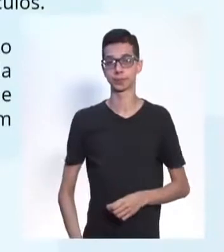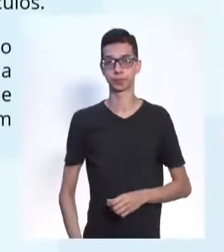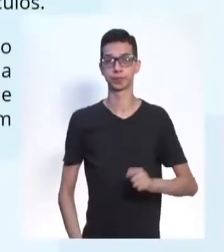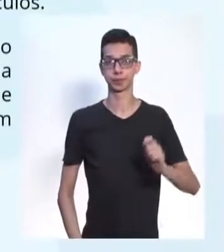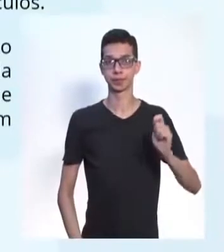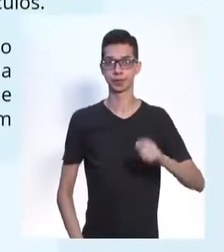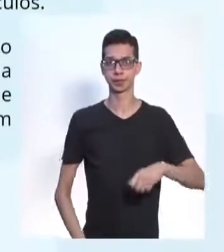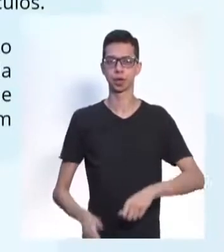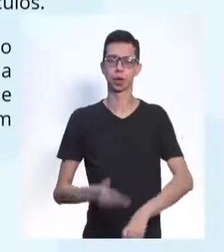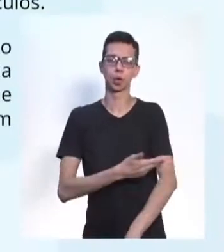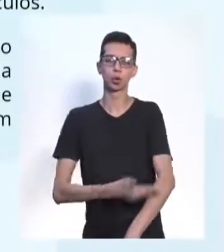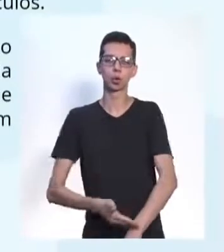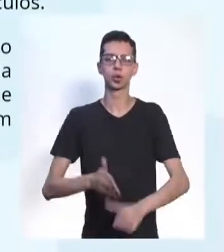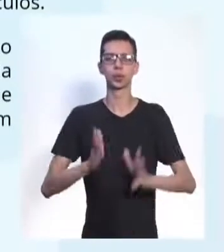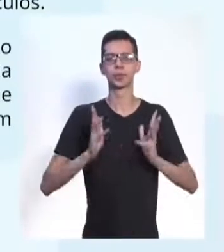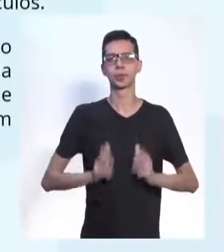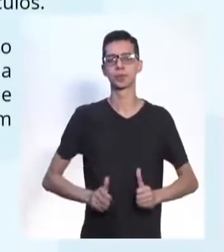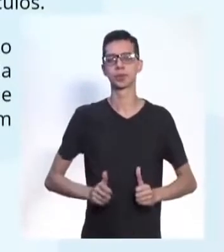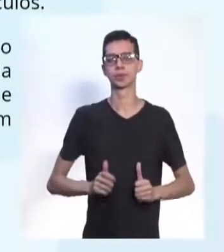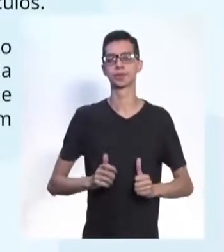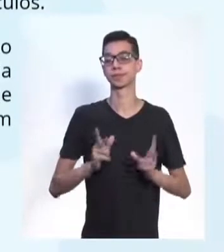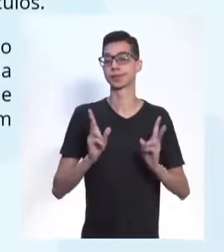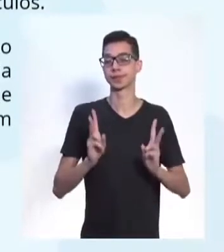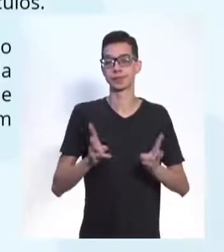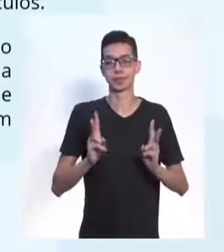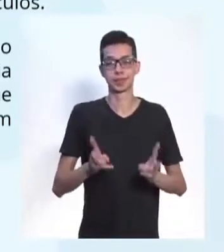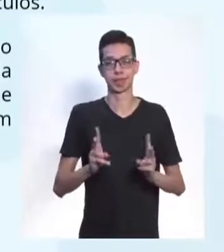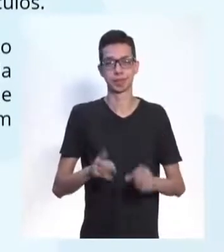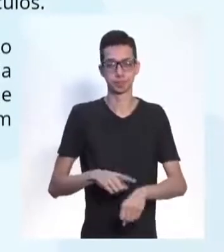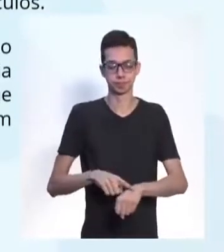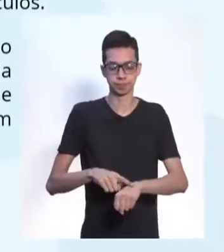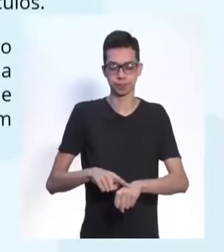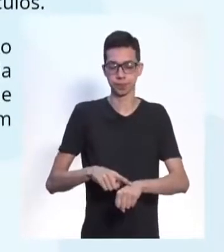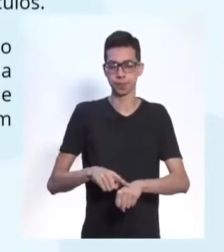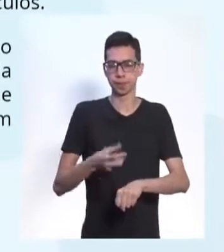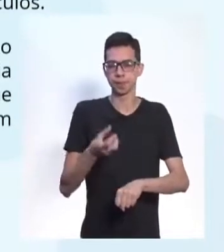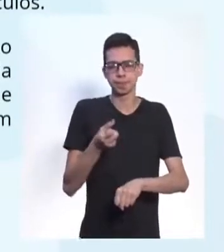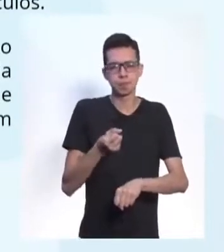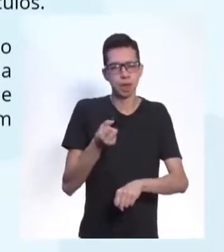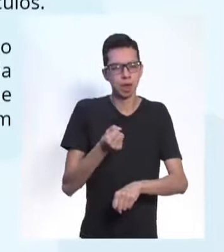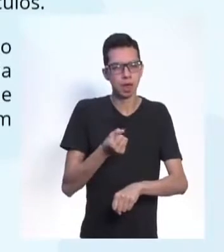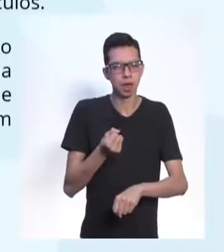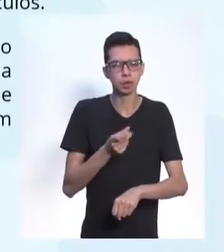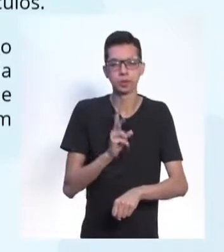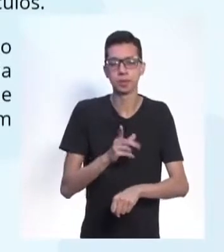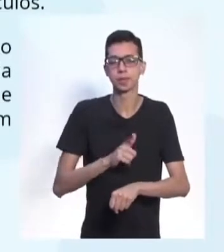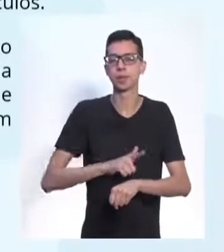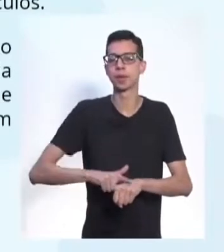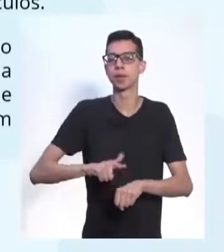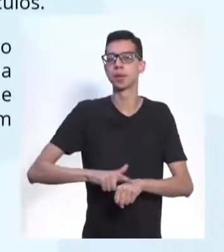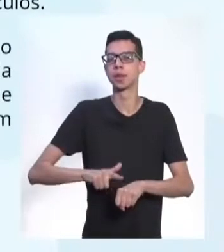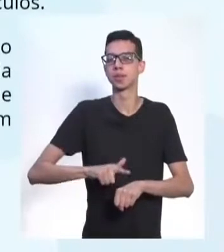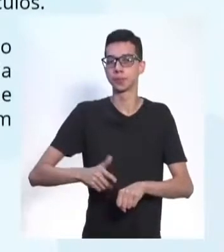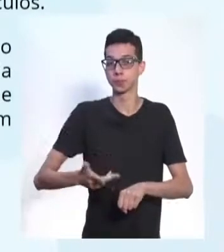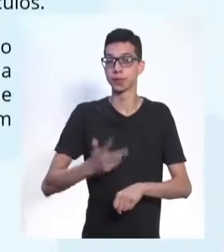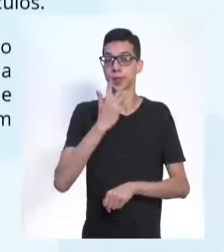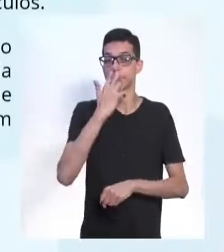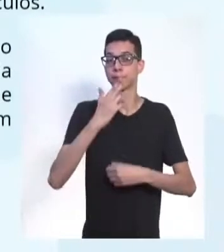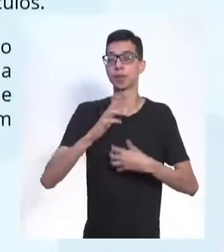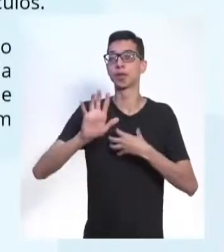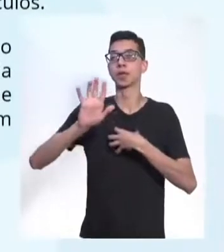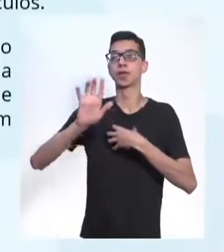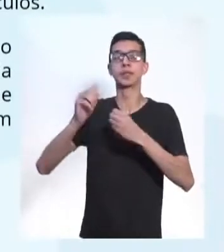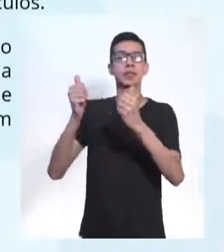essa rotina de higiene e embelezamento. Ter a pele alva, bem branquinha, aproximavam elas dos deuses e